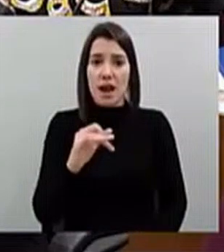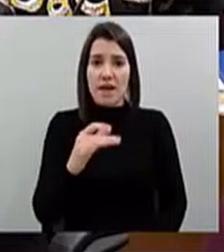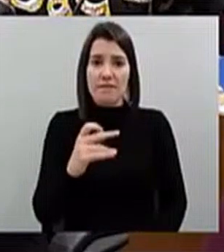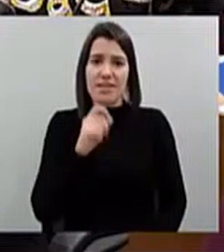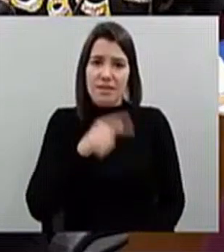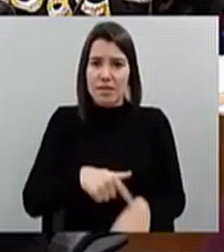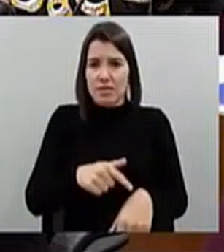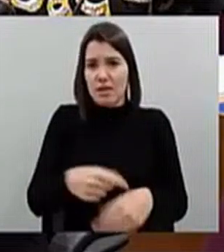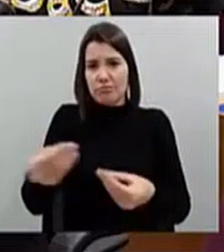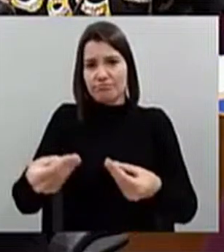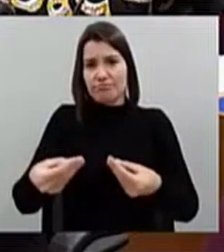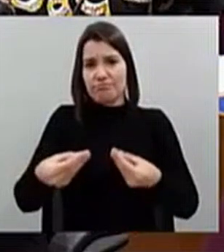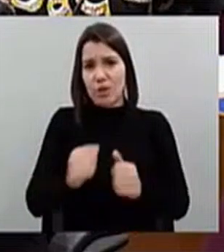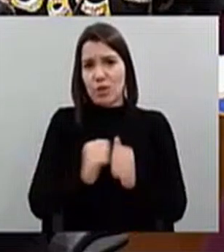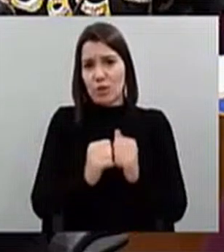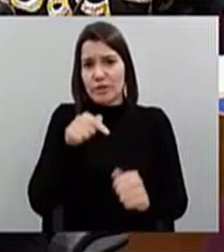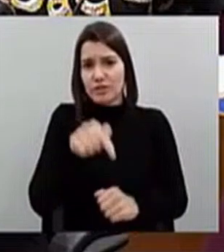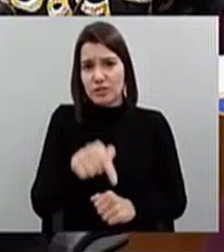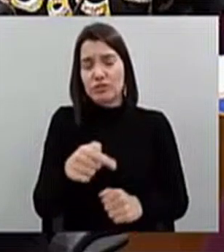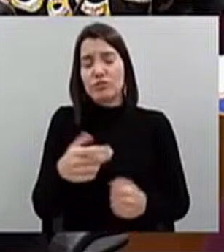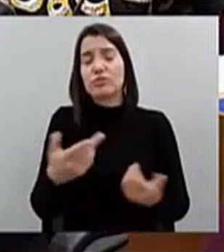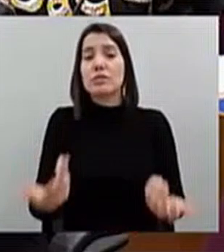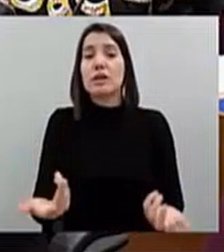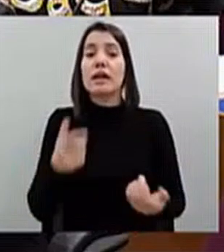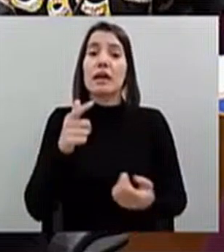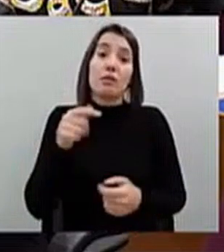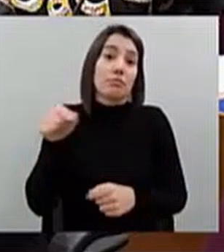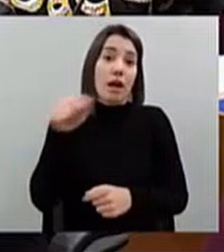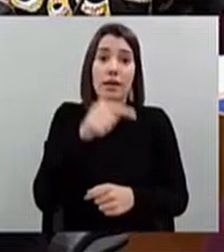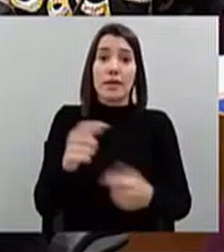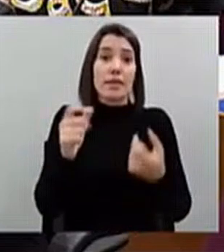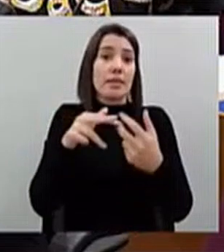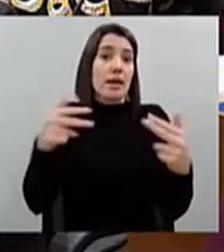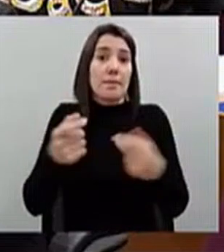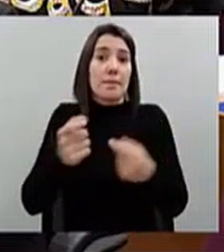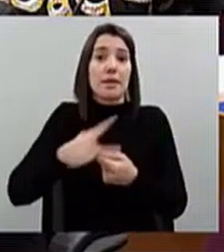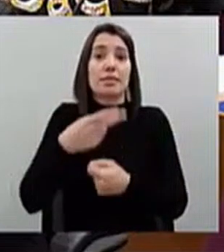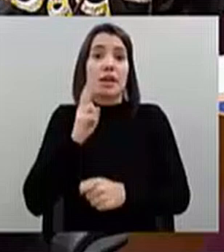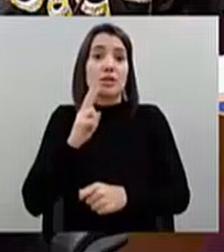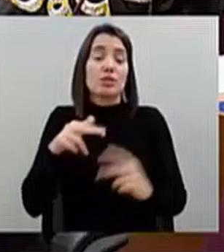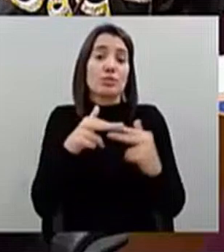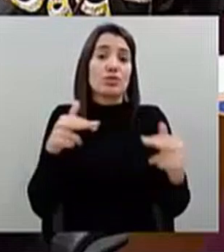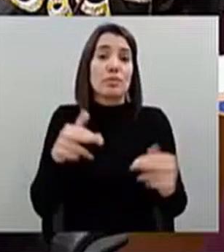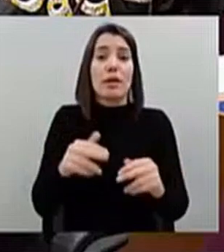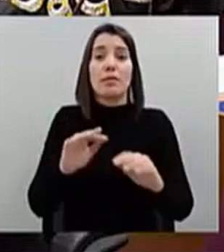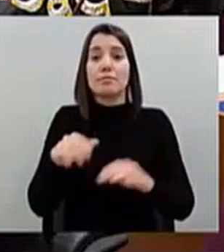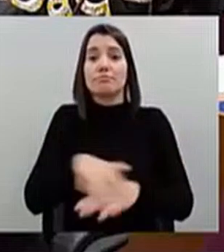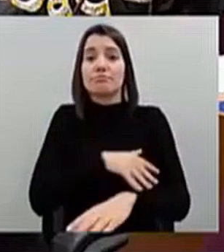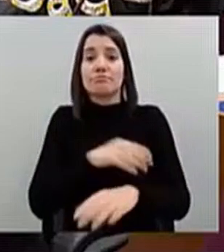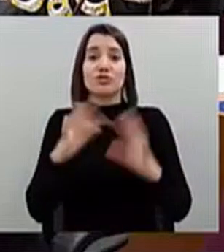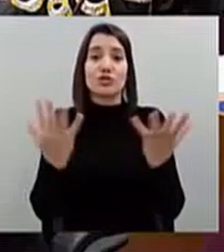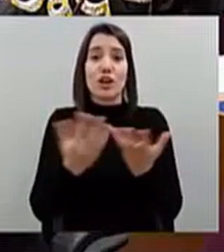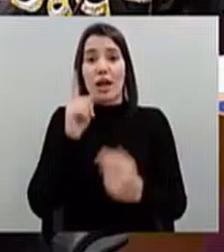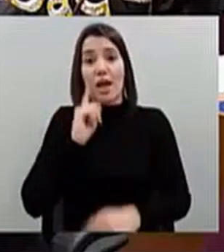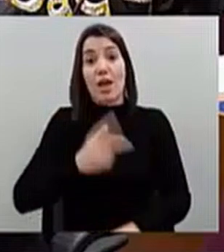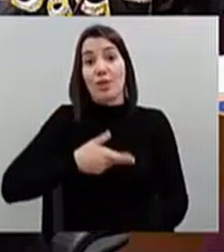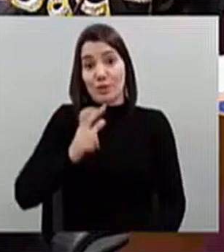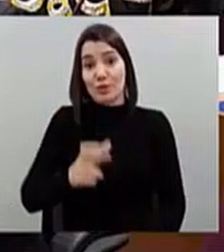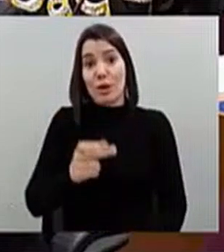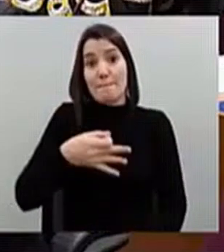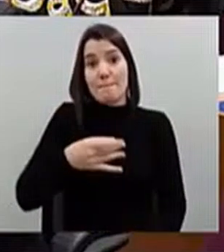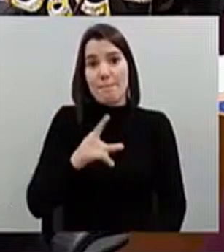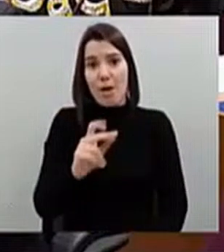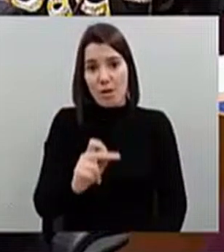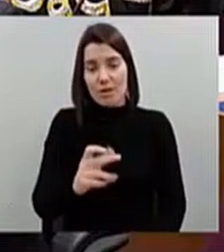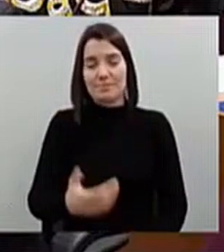documentos da Fundação Marquês de Pombal a alguém da Câmara, eventualmente à diretora municipal da Administração Geral, que é a doutora Paula Saraiva. Esperando